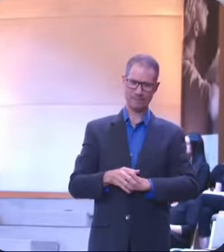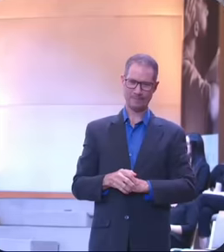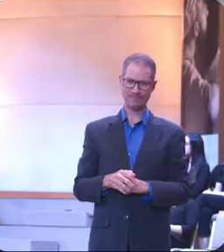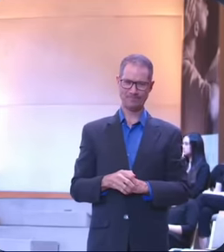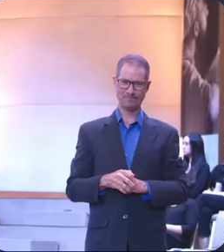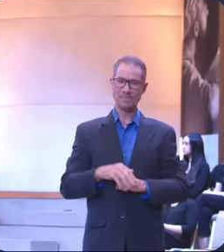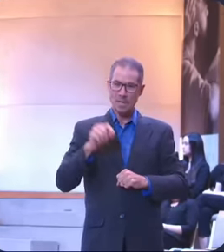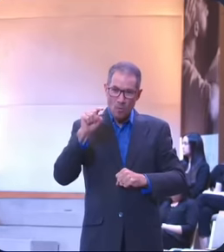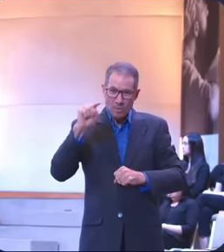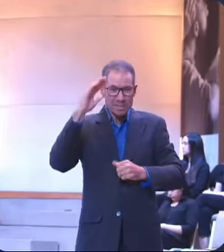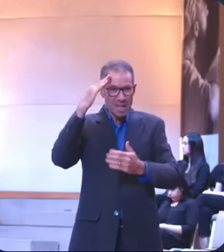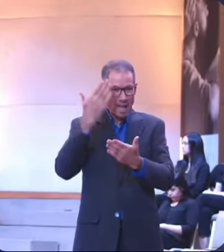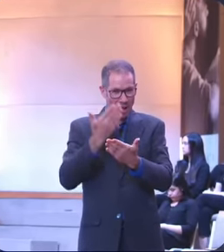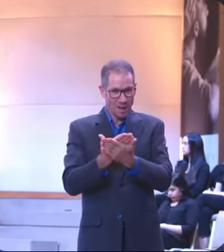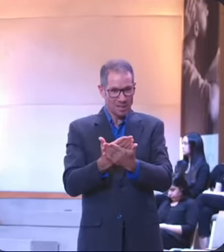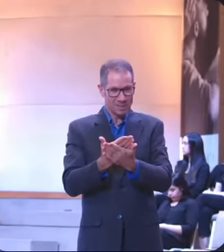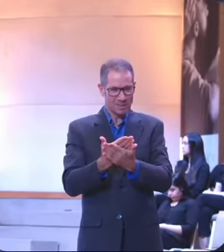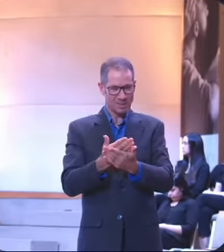Você crê nisso?